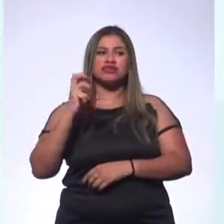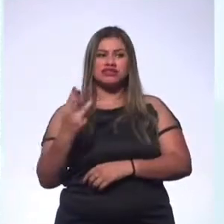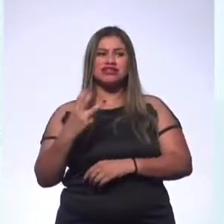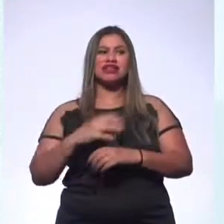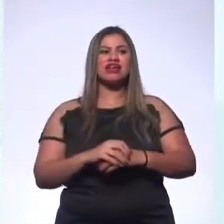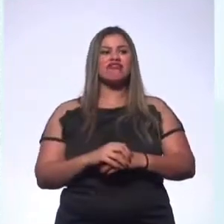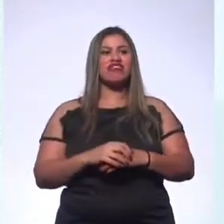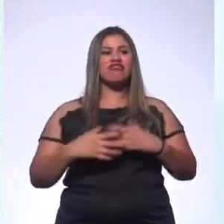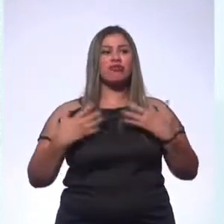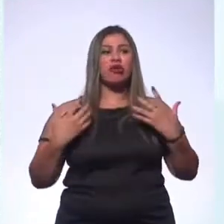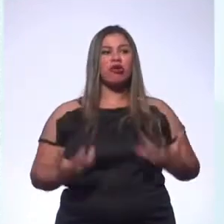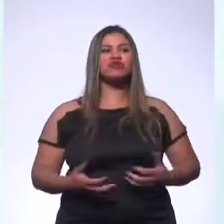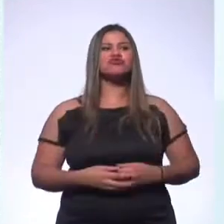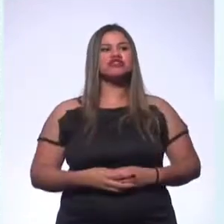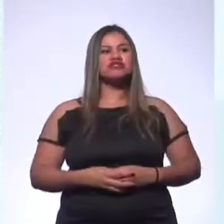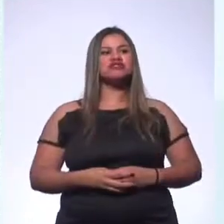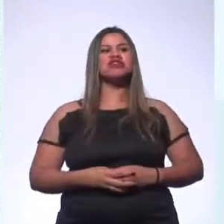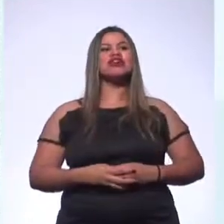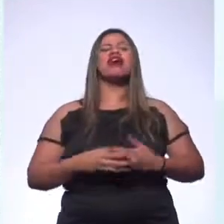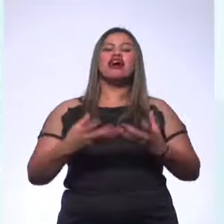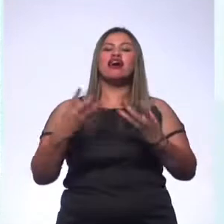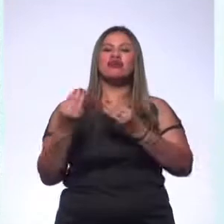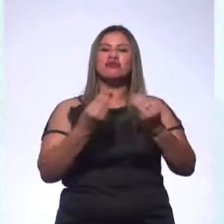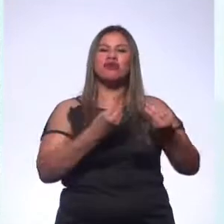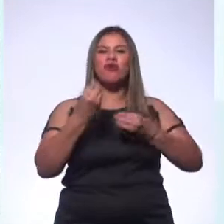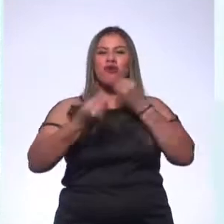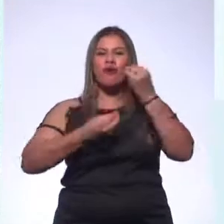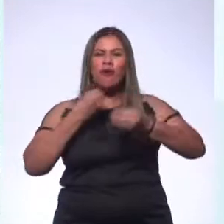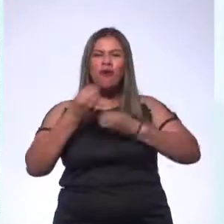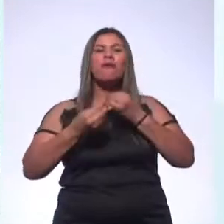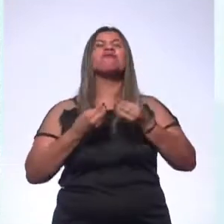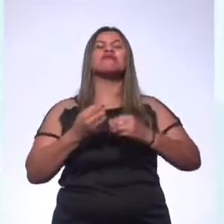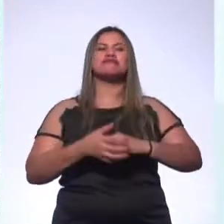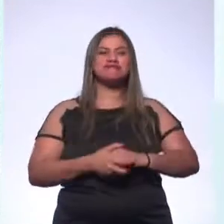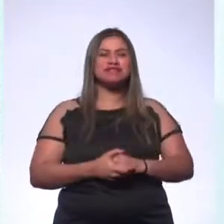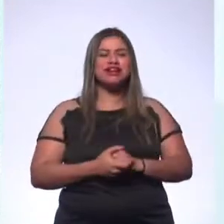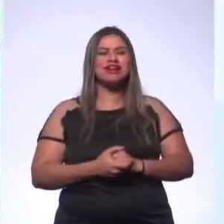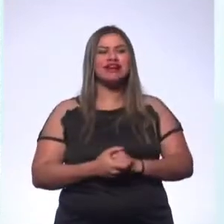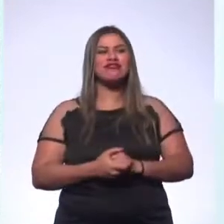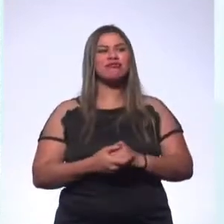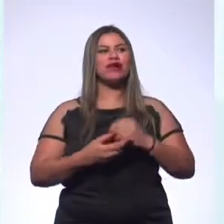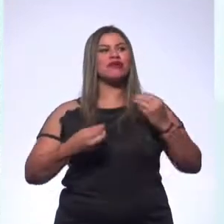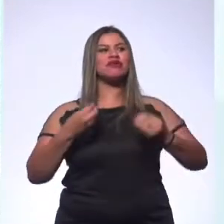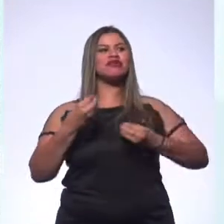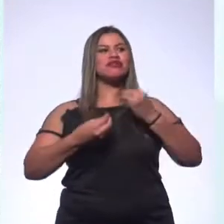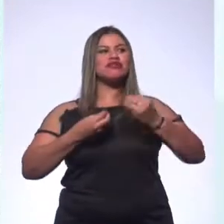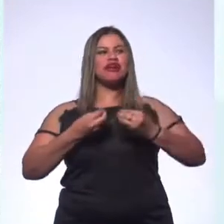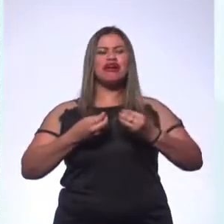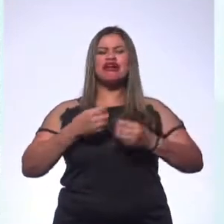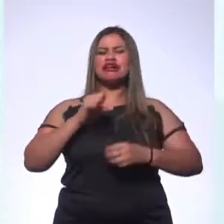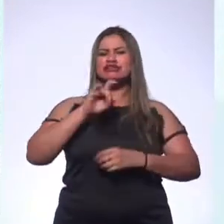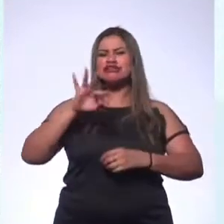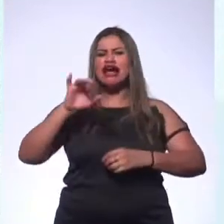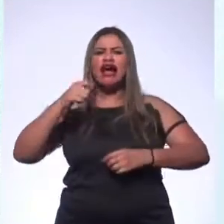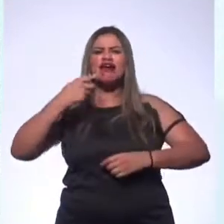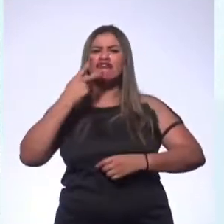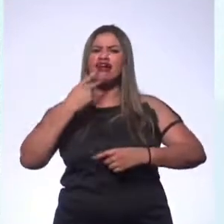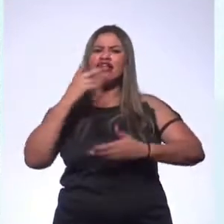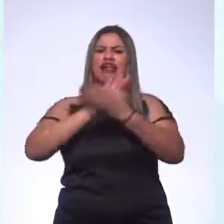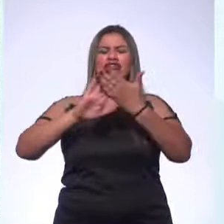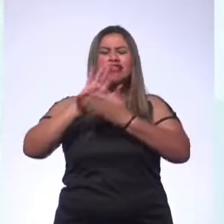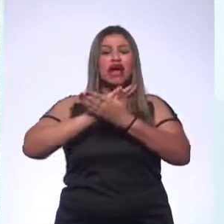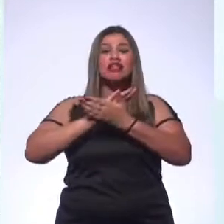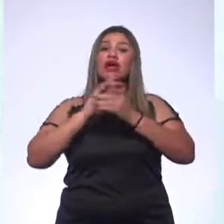trabalhar a Guerra Fria, alguns professores falaram, mas não vai falar do Lenin, não vai falar do Stalin. É porque nós